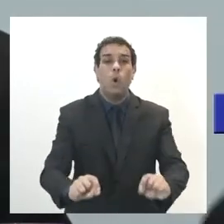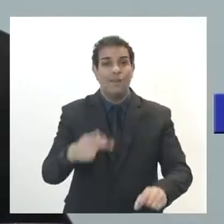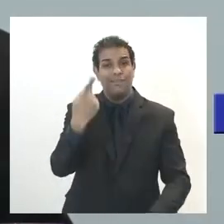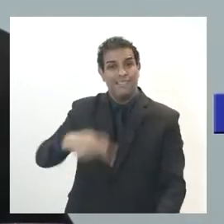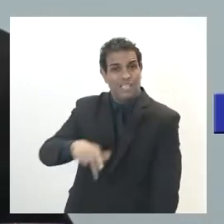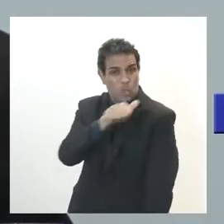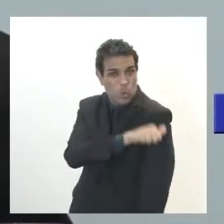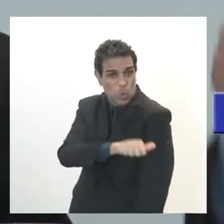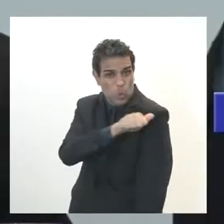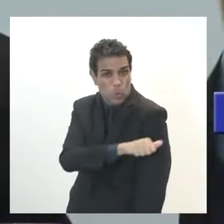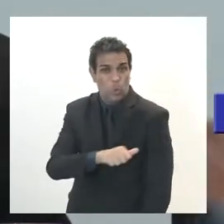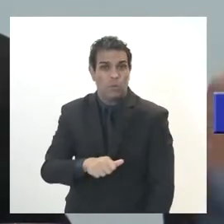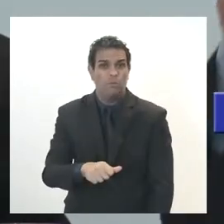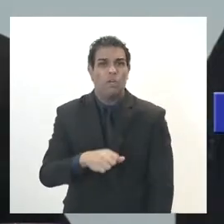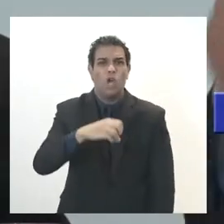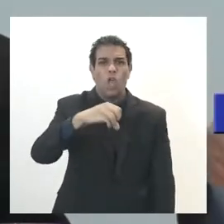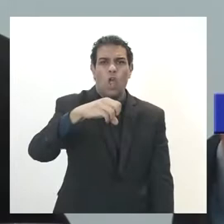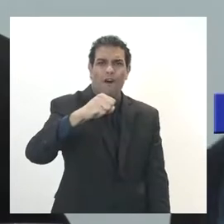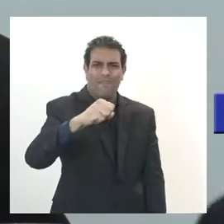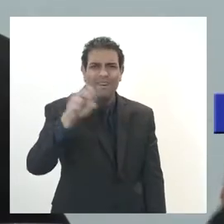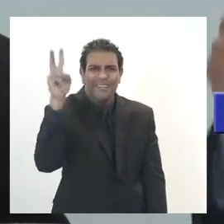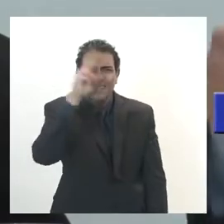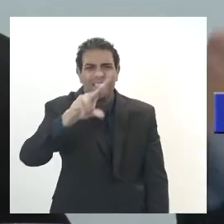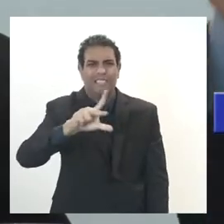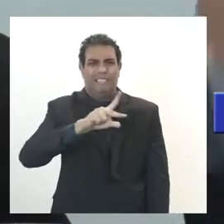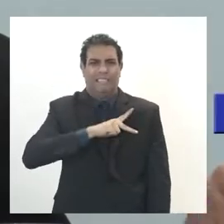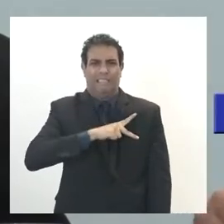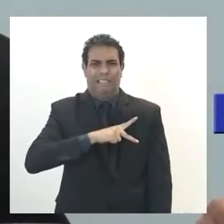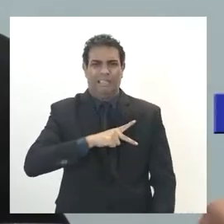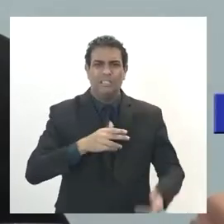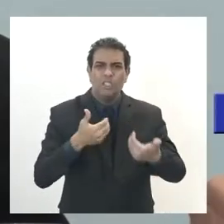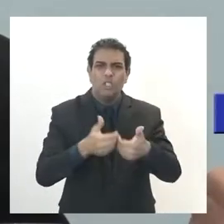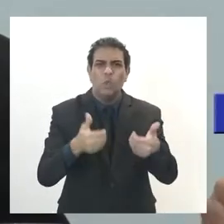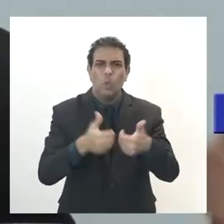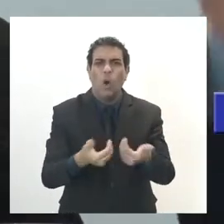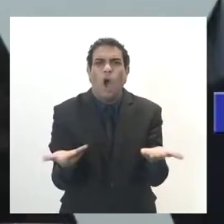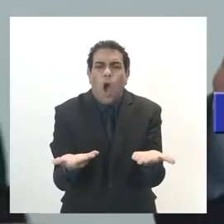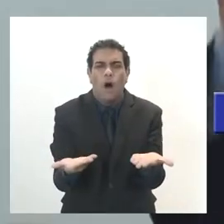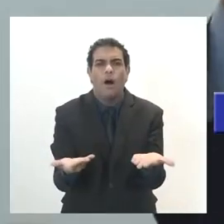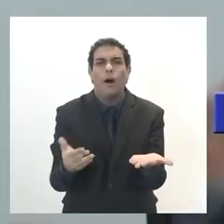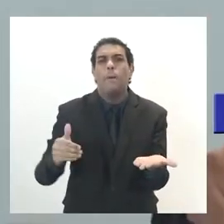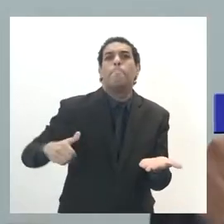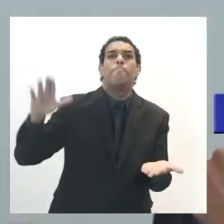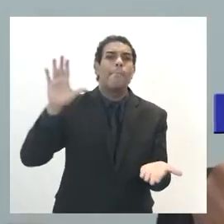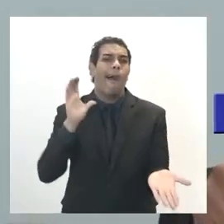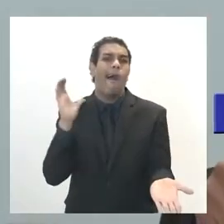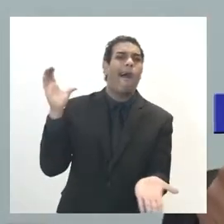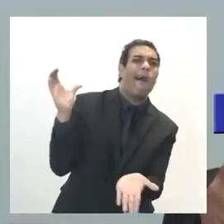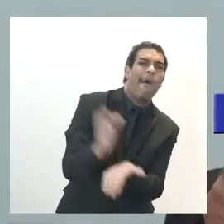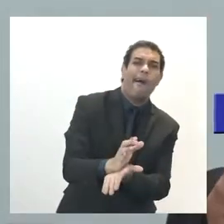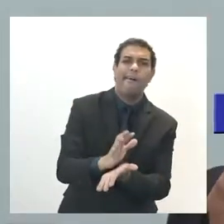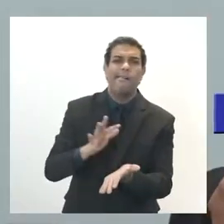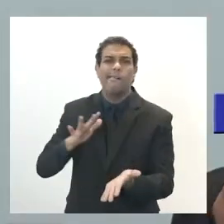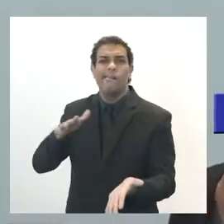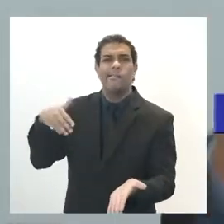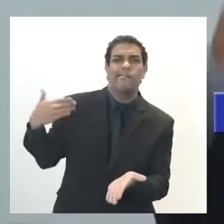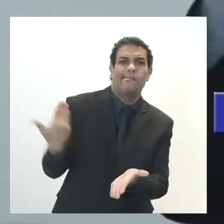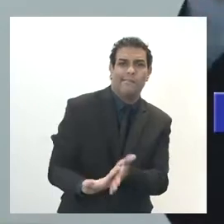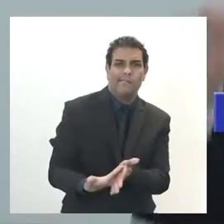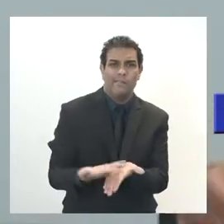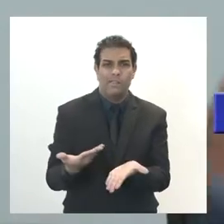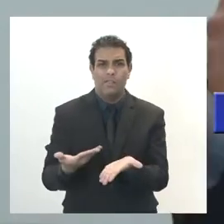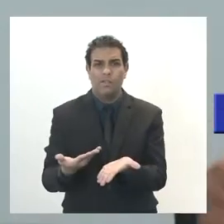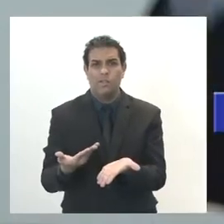aqui no Rio de Janeiro e 98 ouvir a privatização do transporte a minha mãe investidor desde então do transporte aquaviário